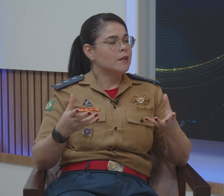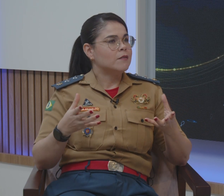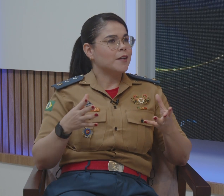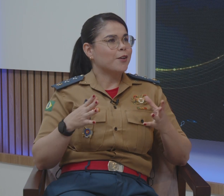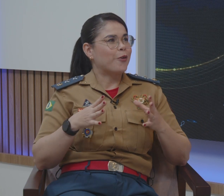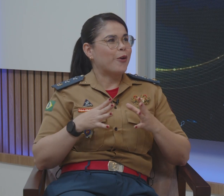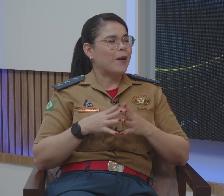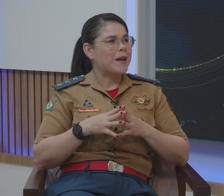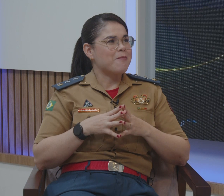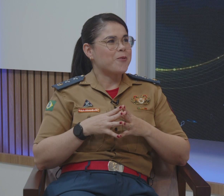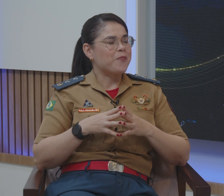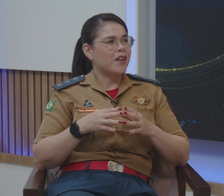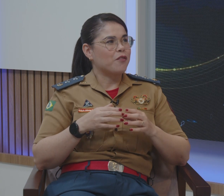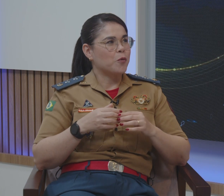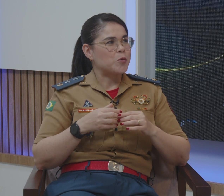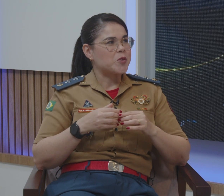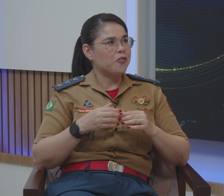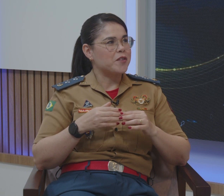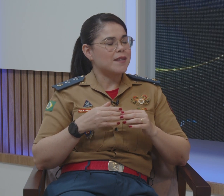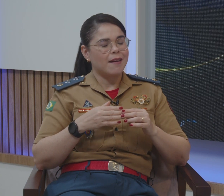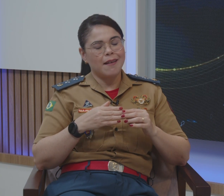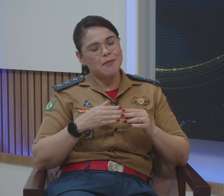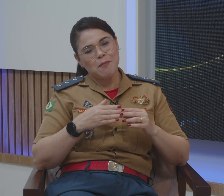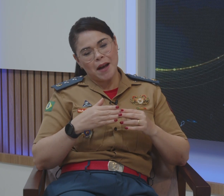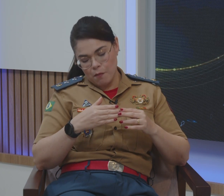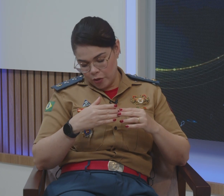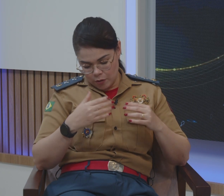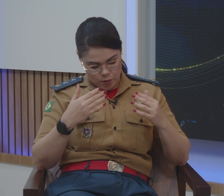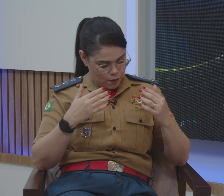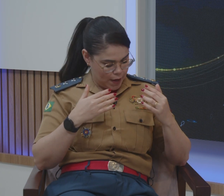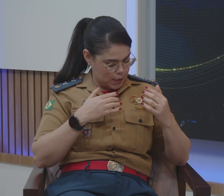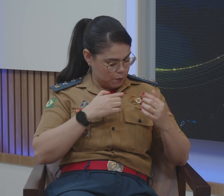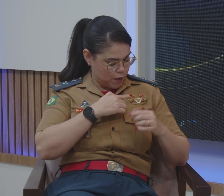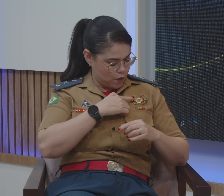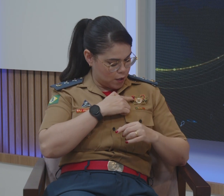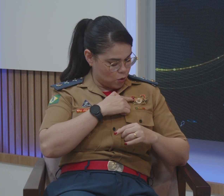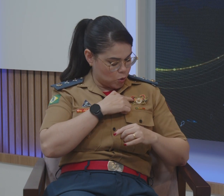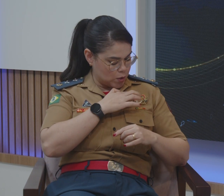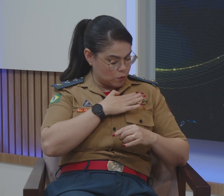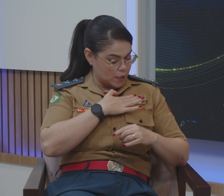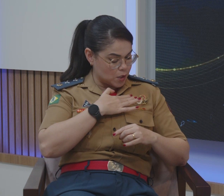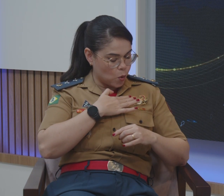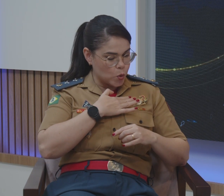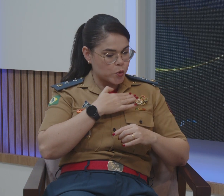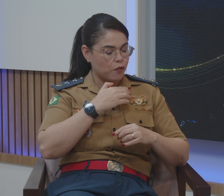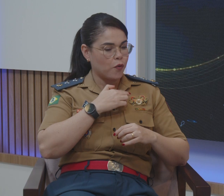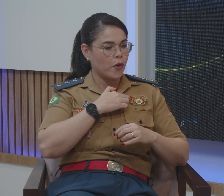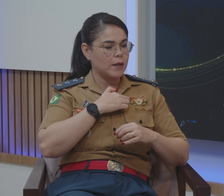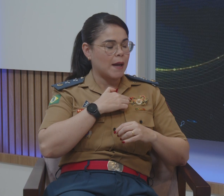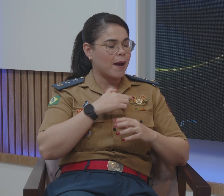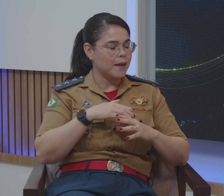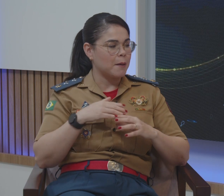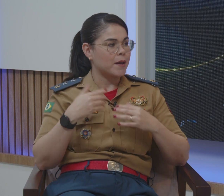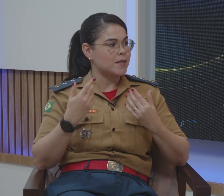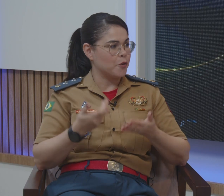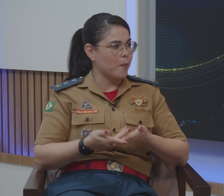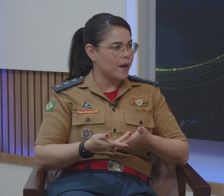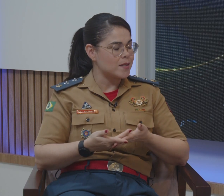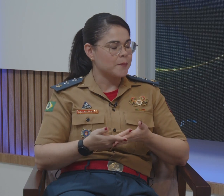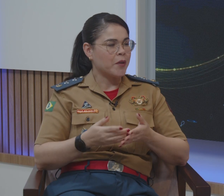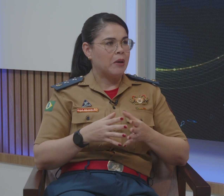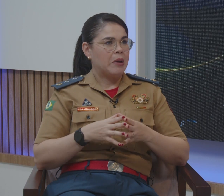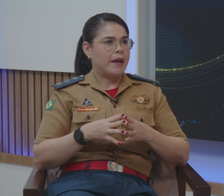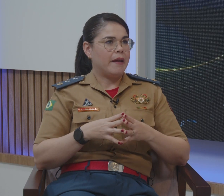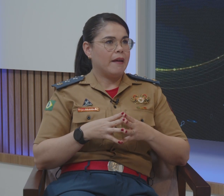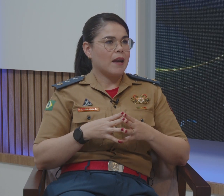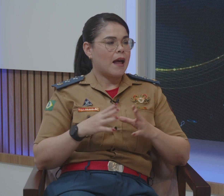instrutora, né, então eu lembro, teve um curso que eu fiz que me marca muito, inclusive é esse brevê aqui que eu estou usando, desse curso que foi na Bahia. Passei um